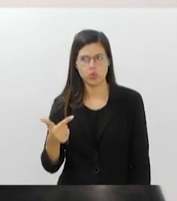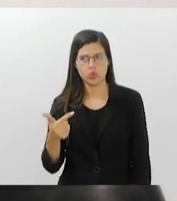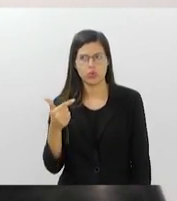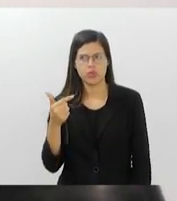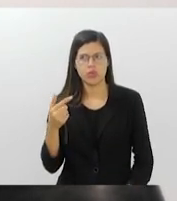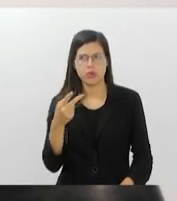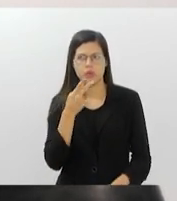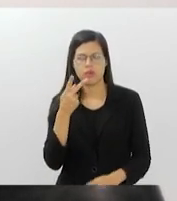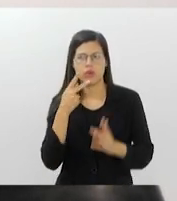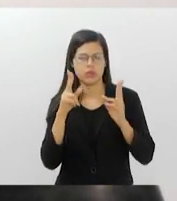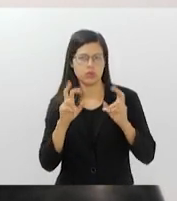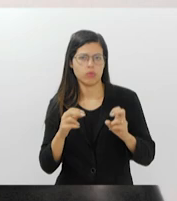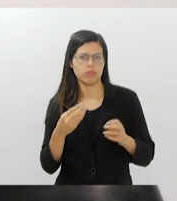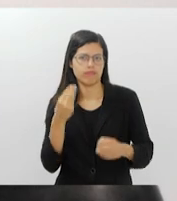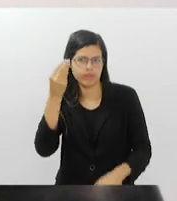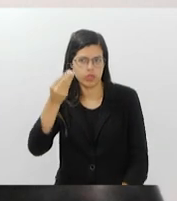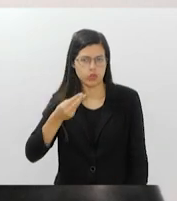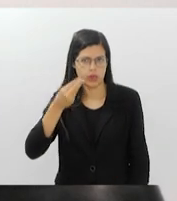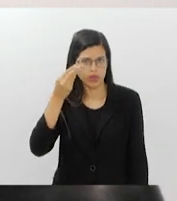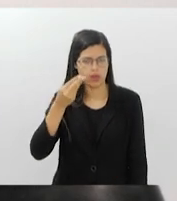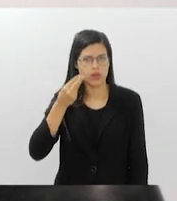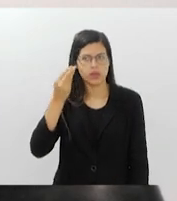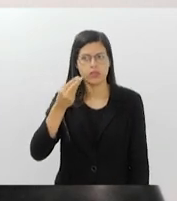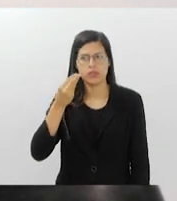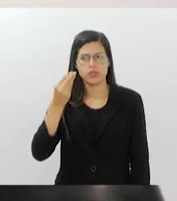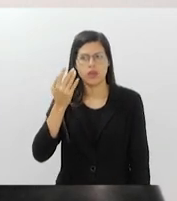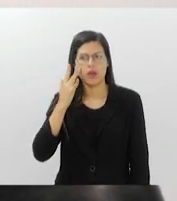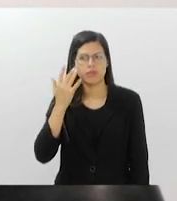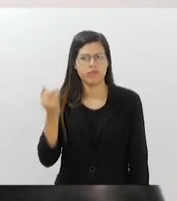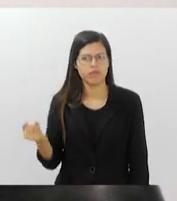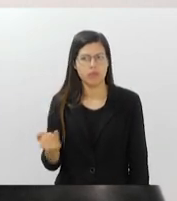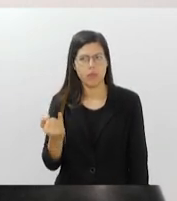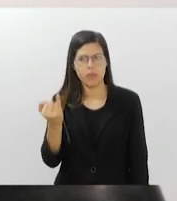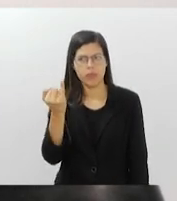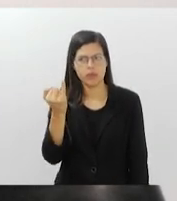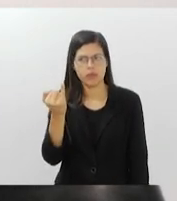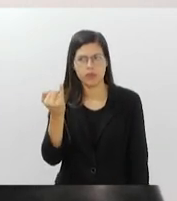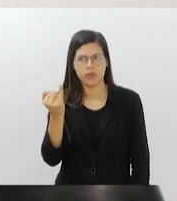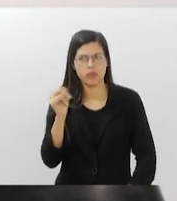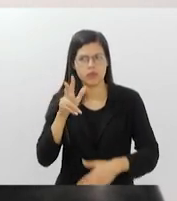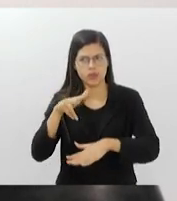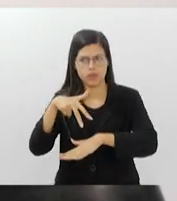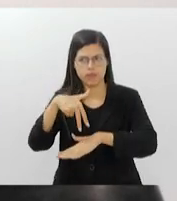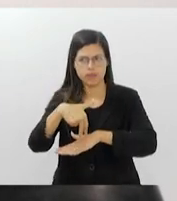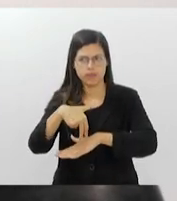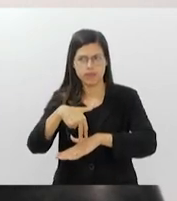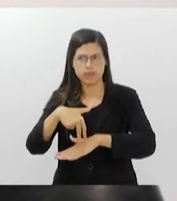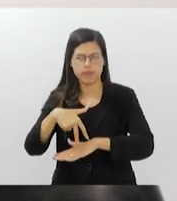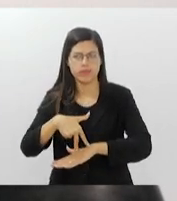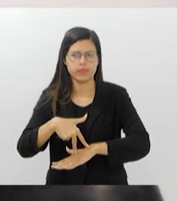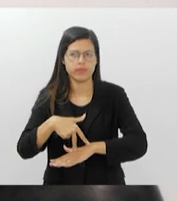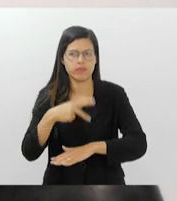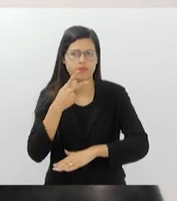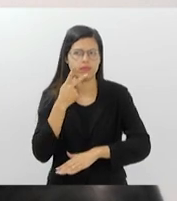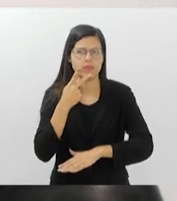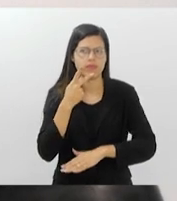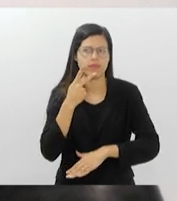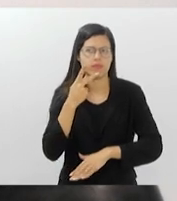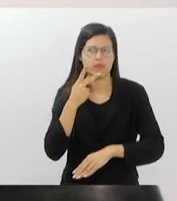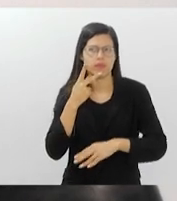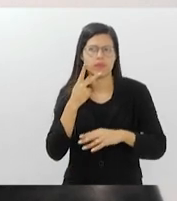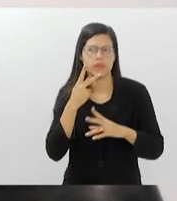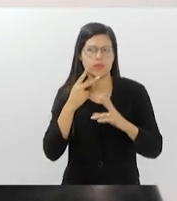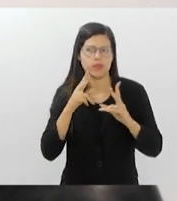a minha vivência porque eu acho que é bem importante é meu lugar de fala sobre ã